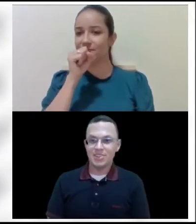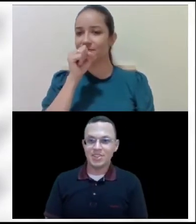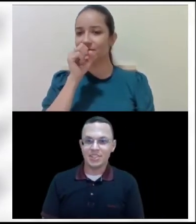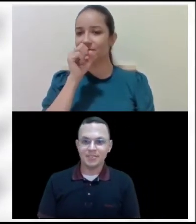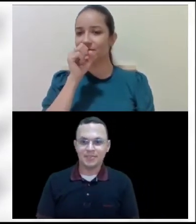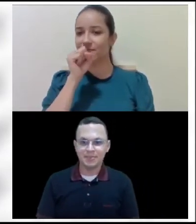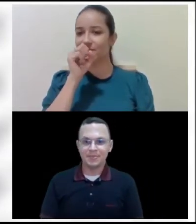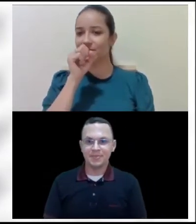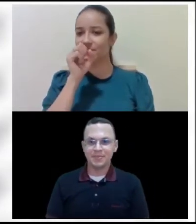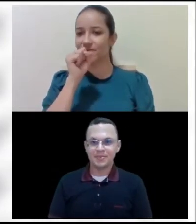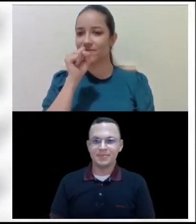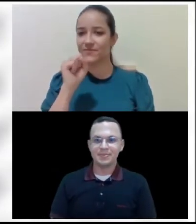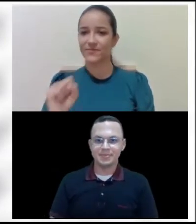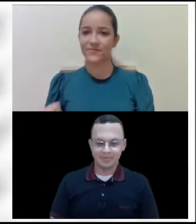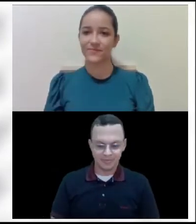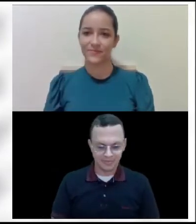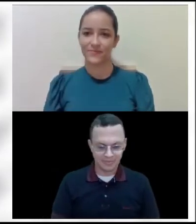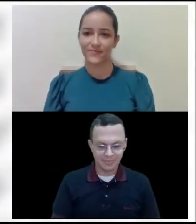Laranja.